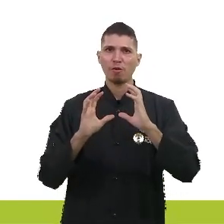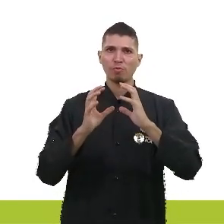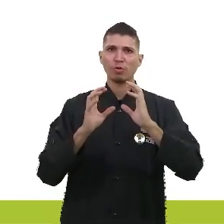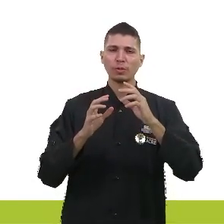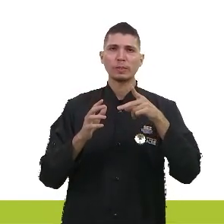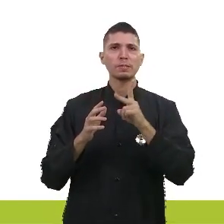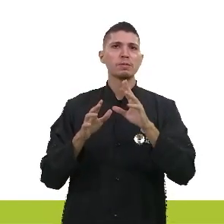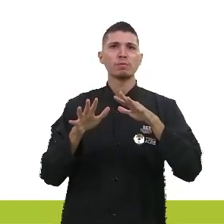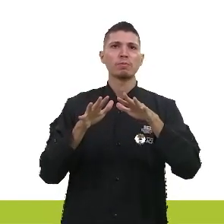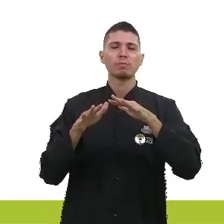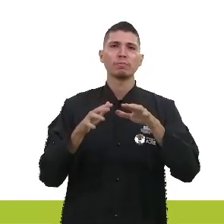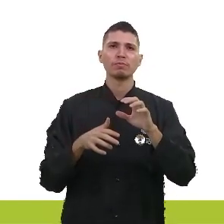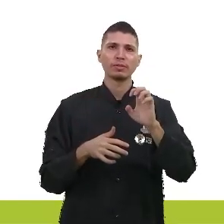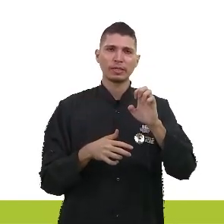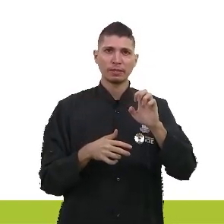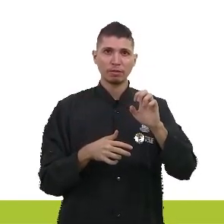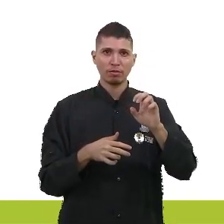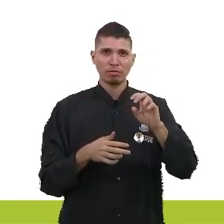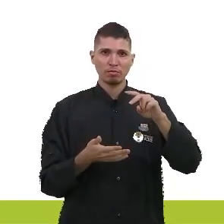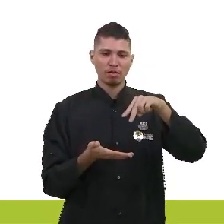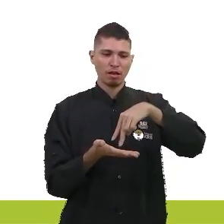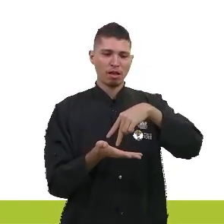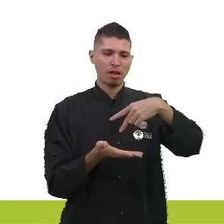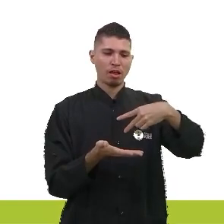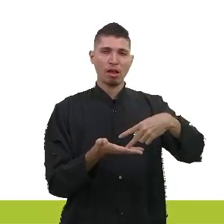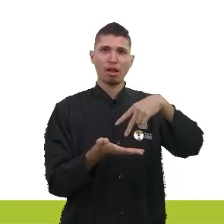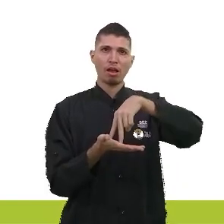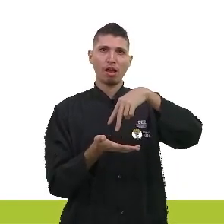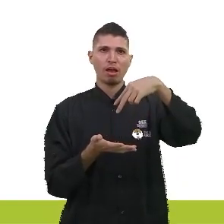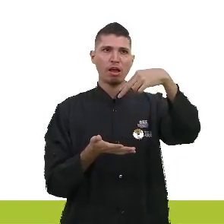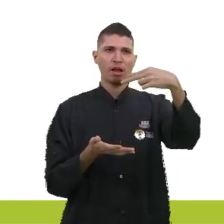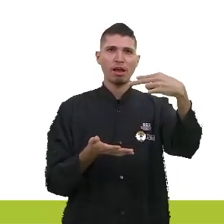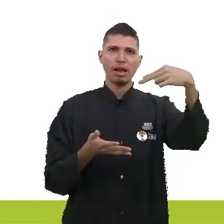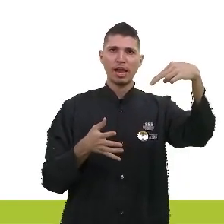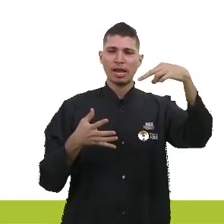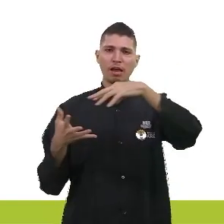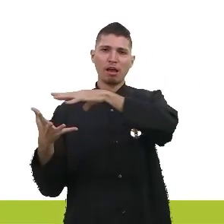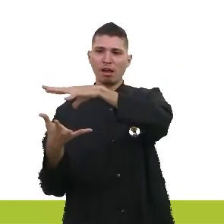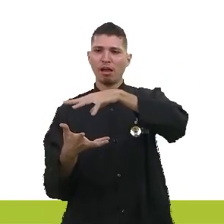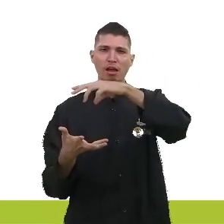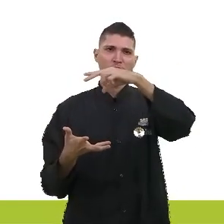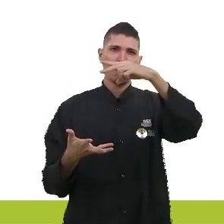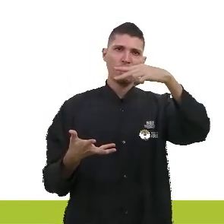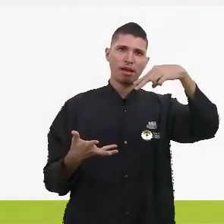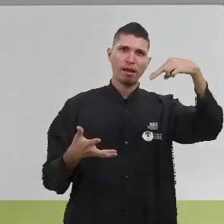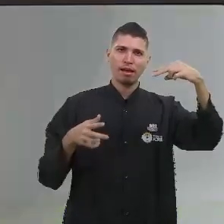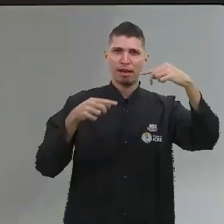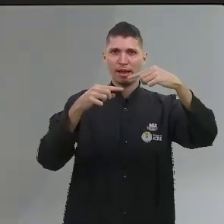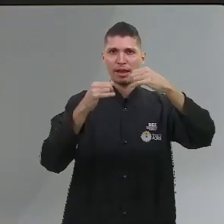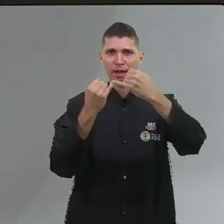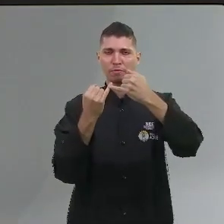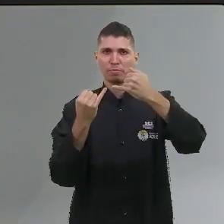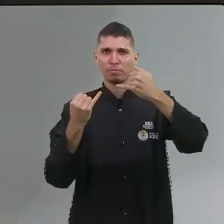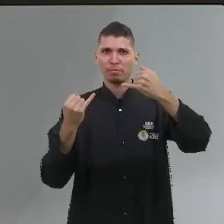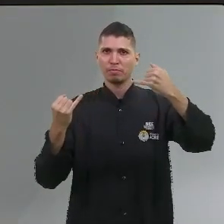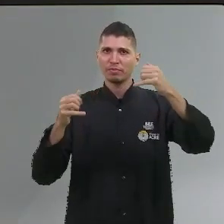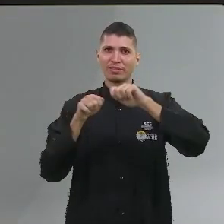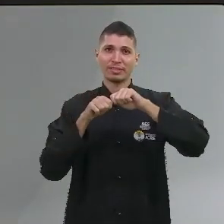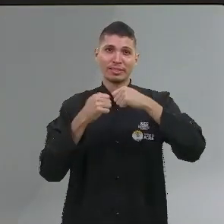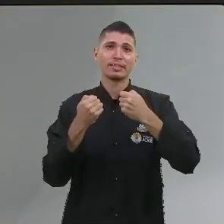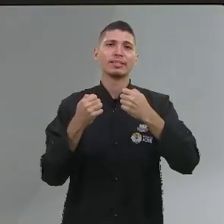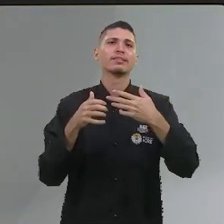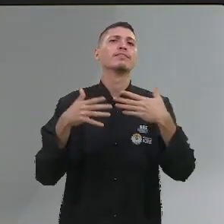E. Astronauta vagando no espaço porque o cordão que o ligava à nave arrebentou. E aí,